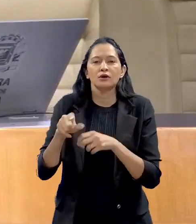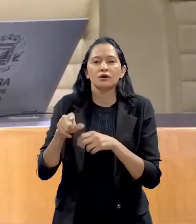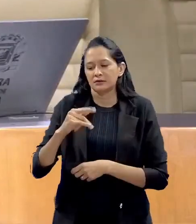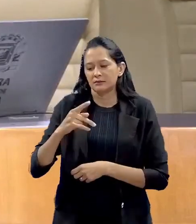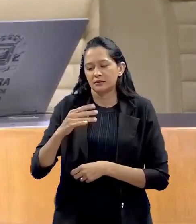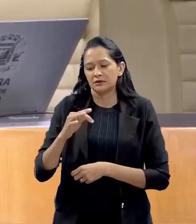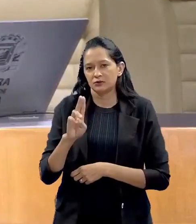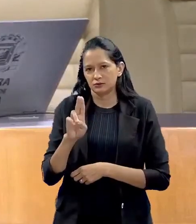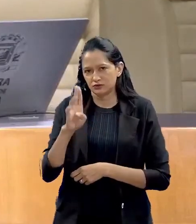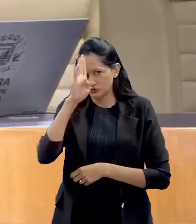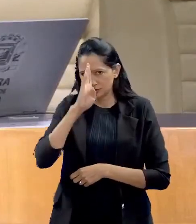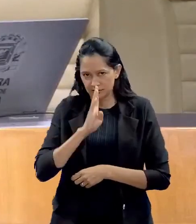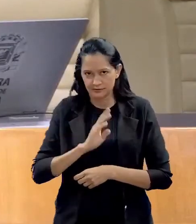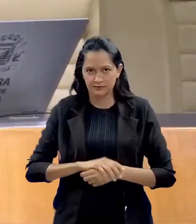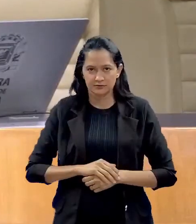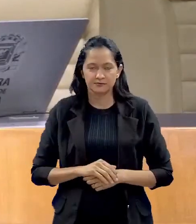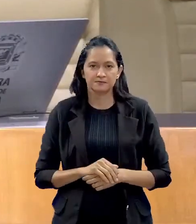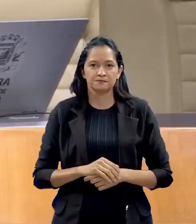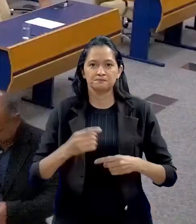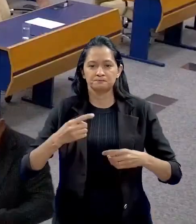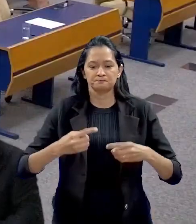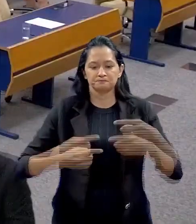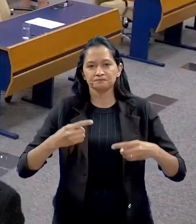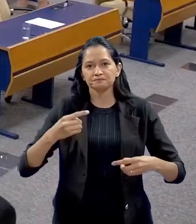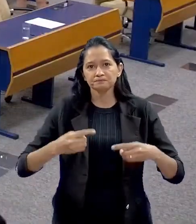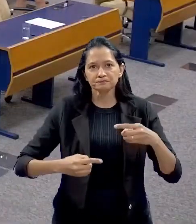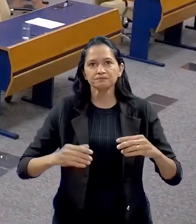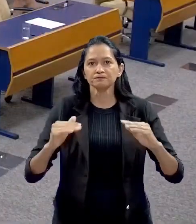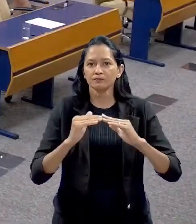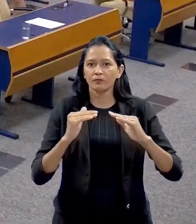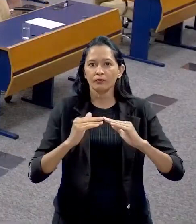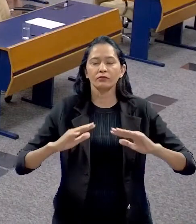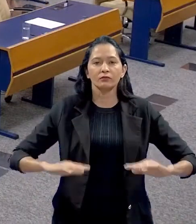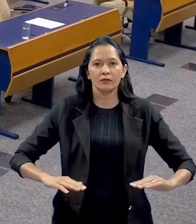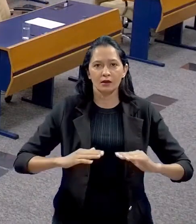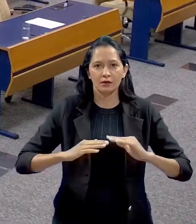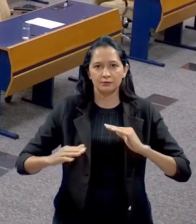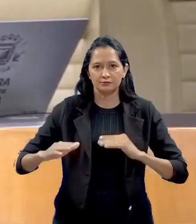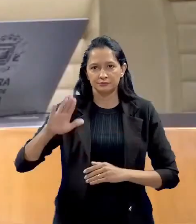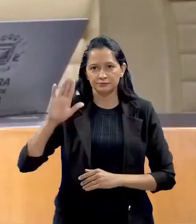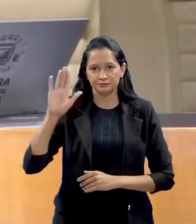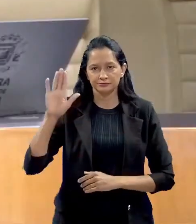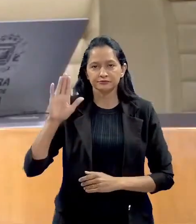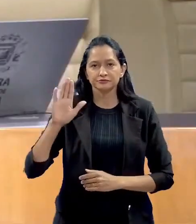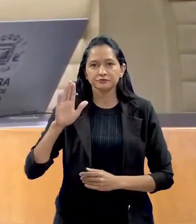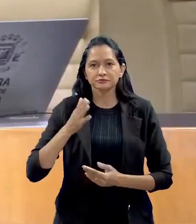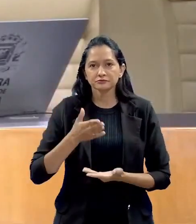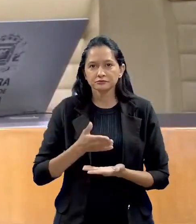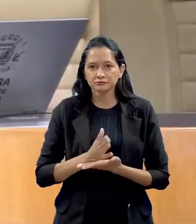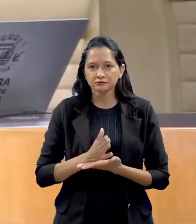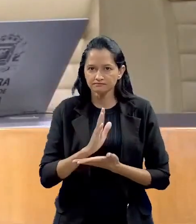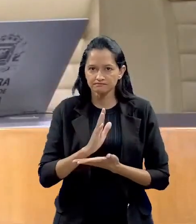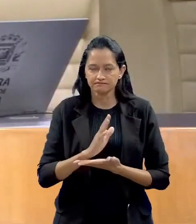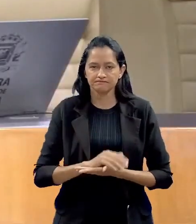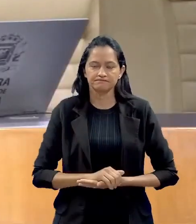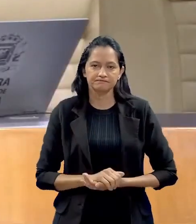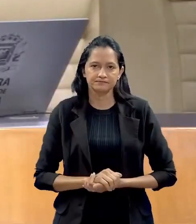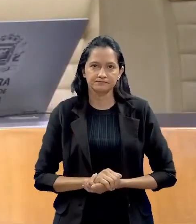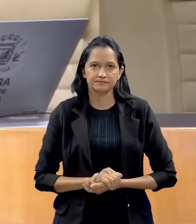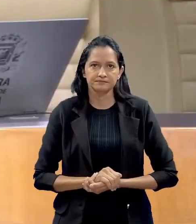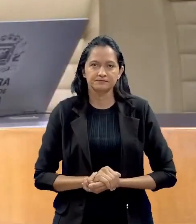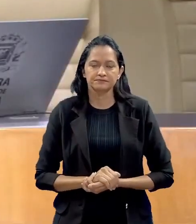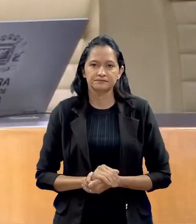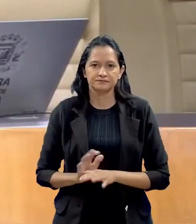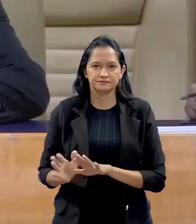Em discussão, desfavorável permaneça como estão. Os contrários se manifestem. Aprovado o projeto.